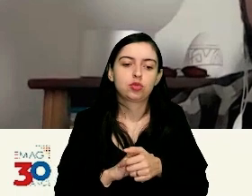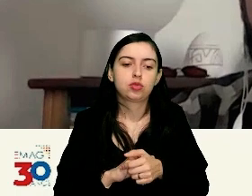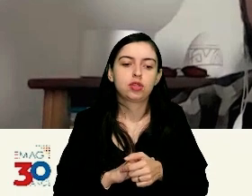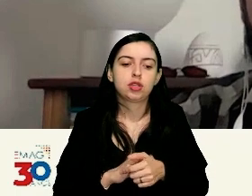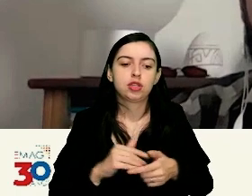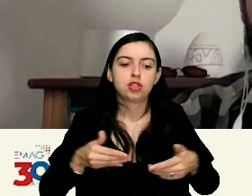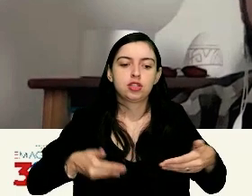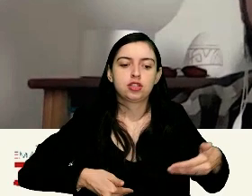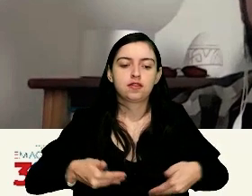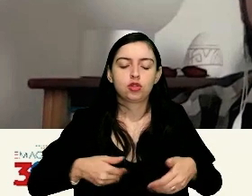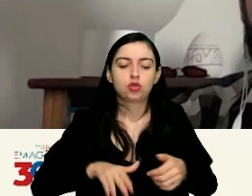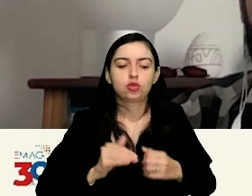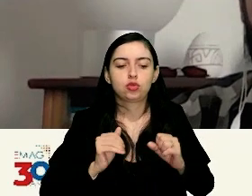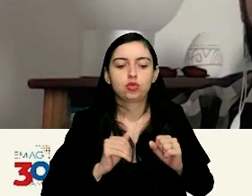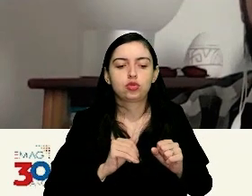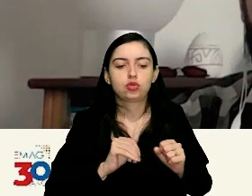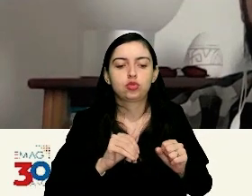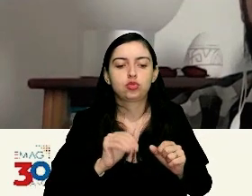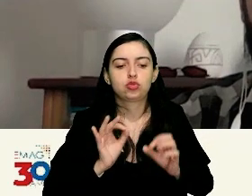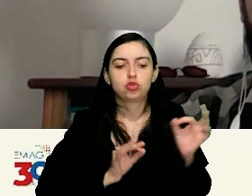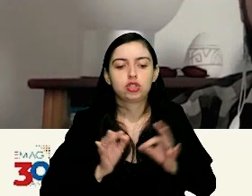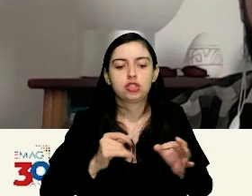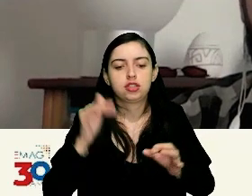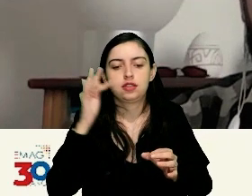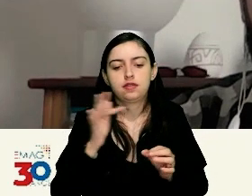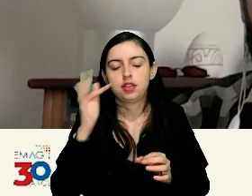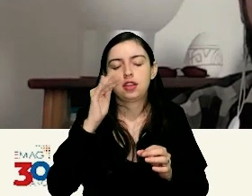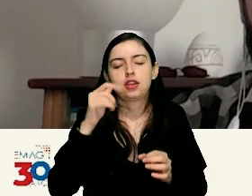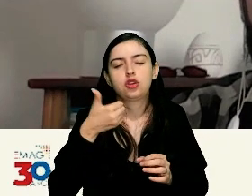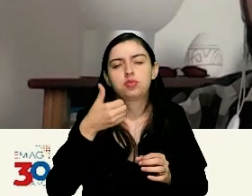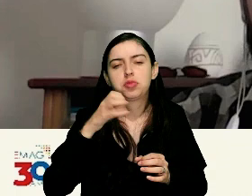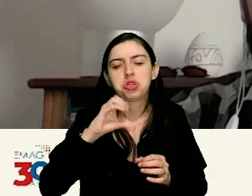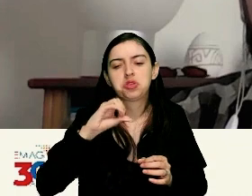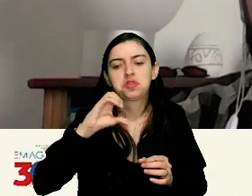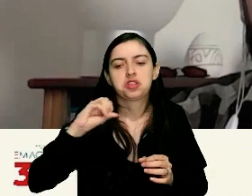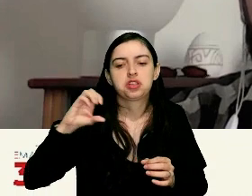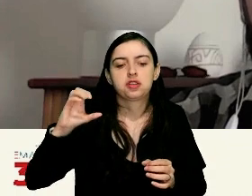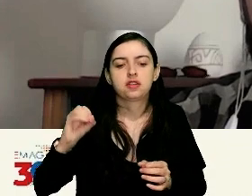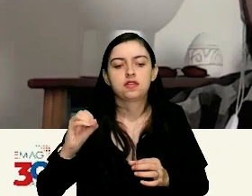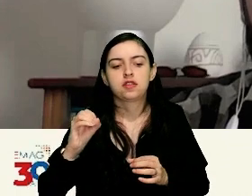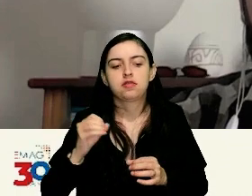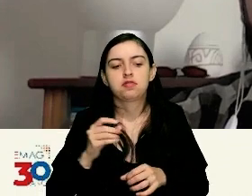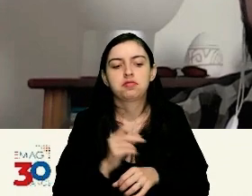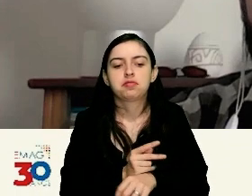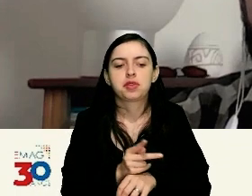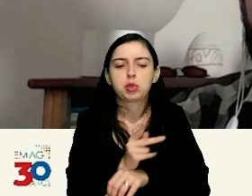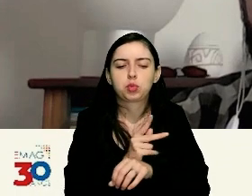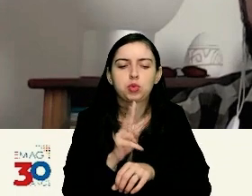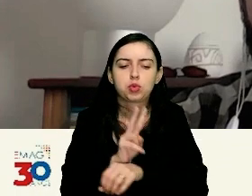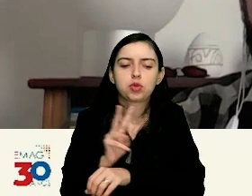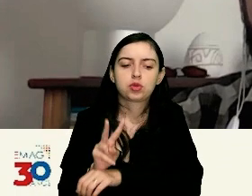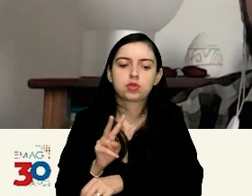90, passou pelos fóruns do Pedro Lessa, da execução fiscal, e hoje está nos juizados especiais.